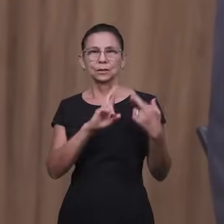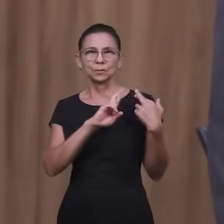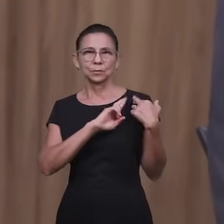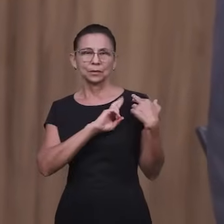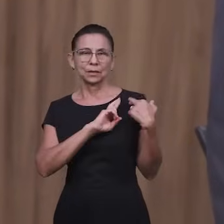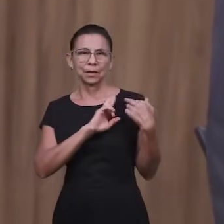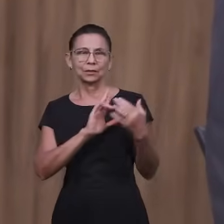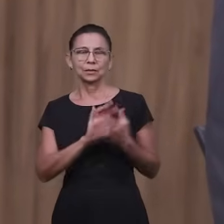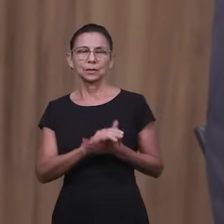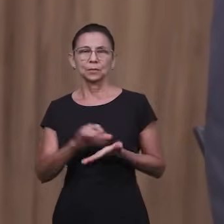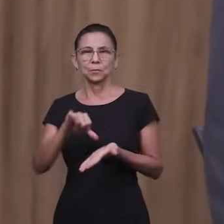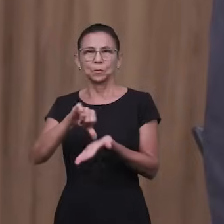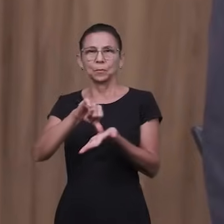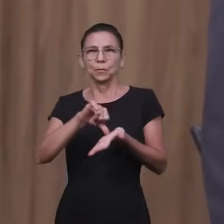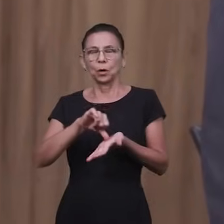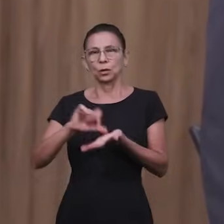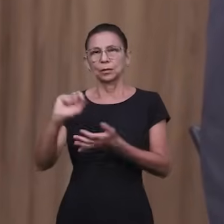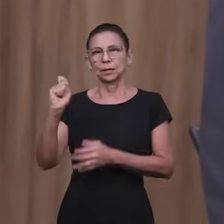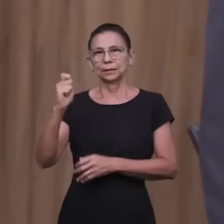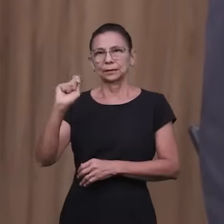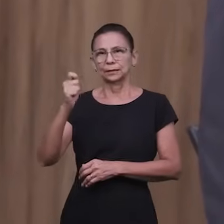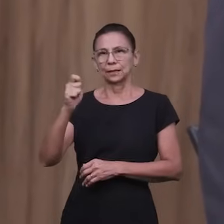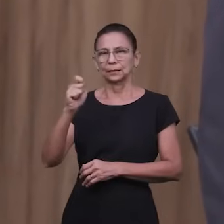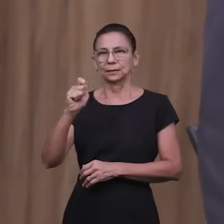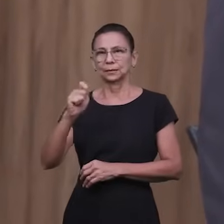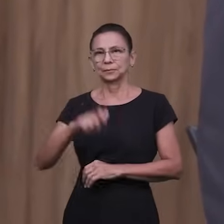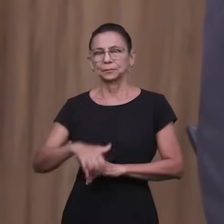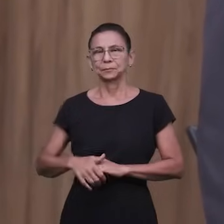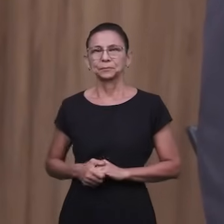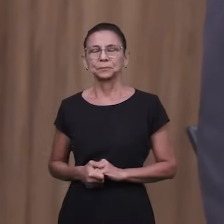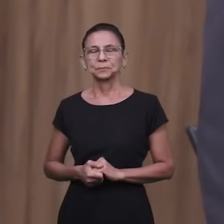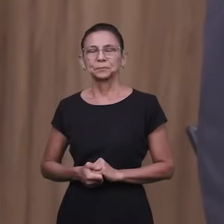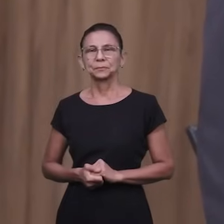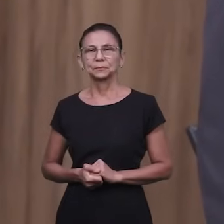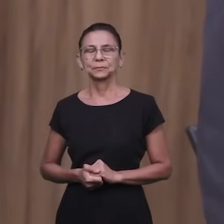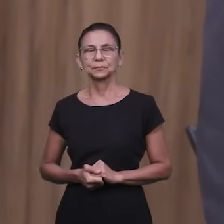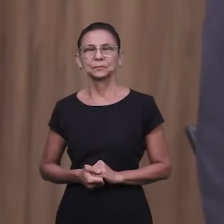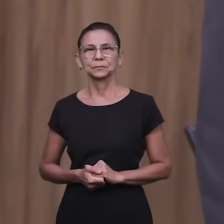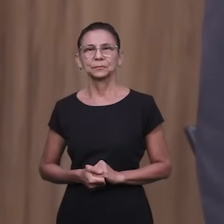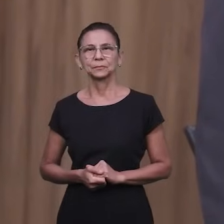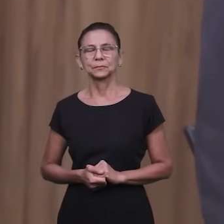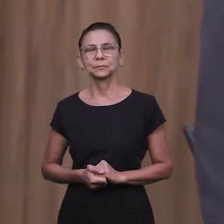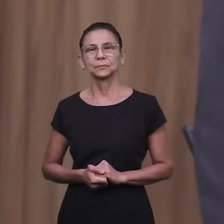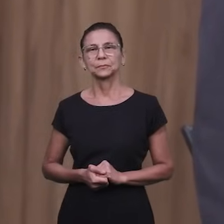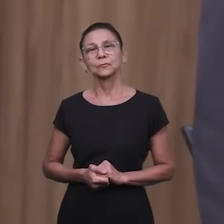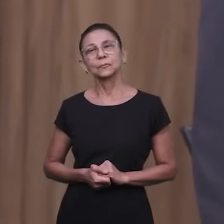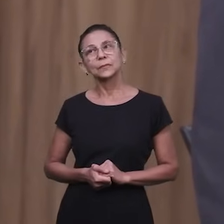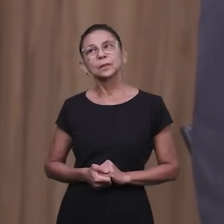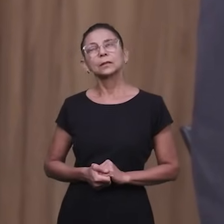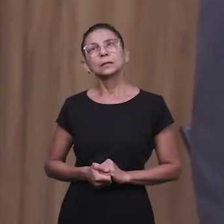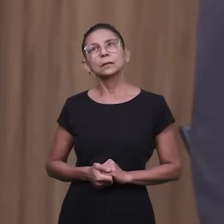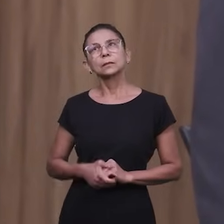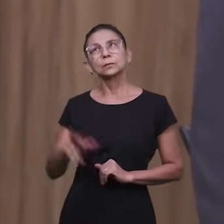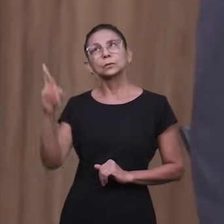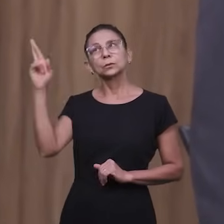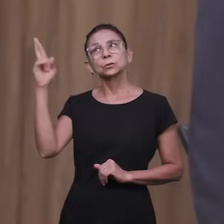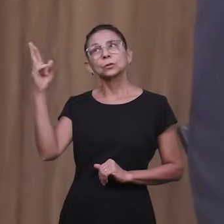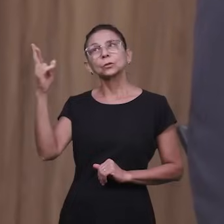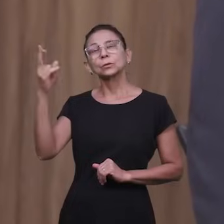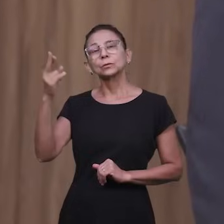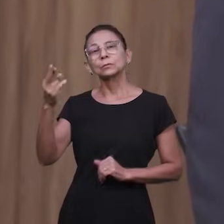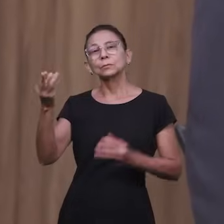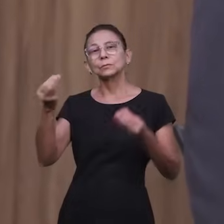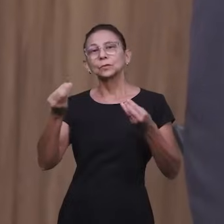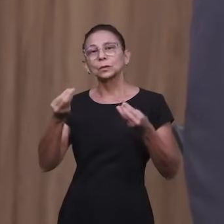trabalho que o Senhor nos deu uma grande oportunidade, né, de estarmos ali juntos, e as experiências